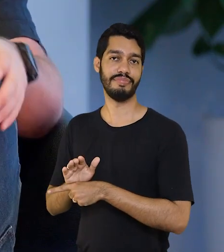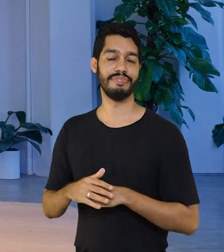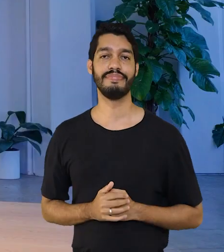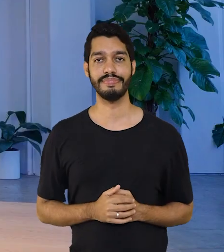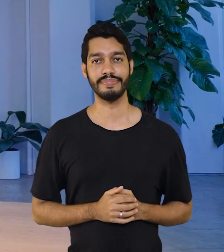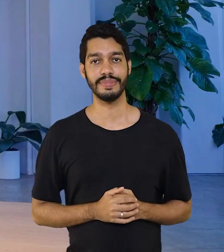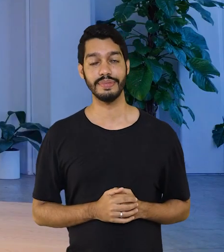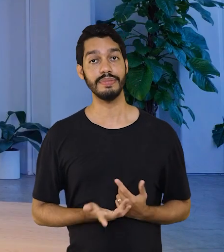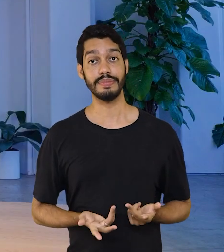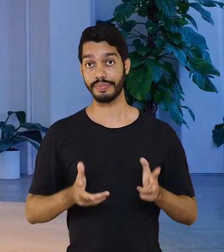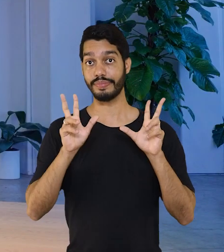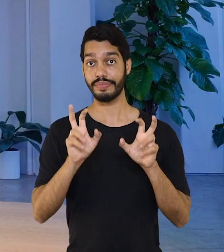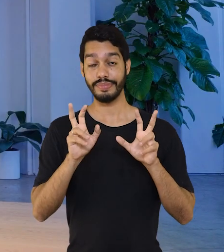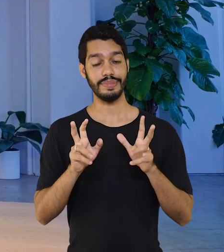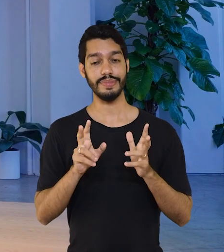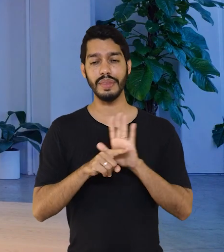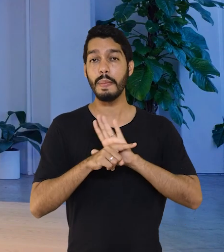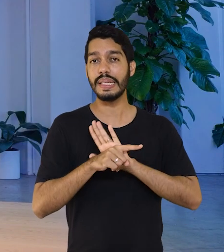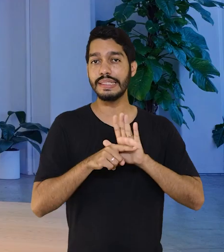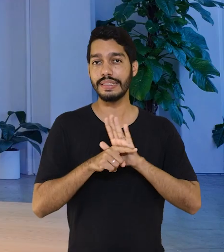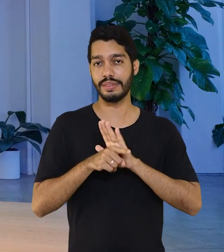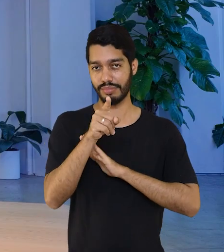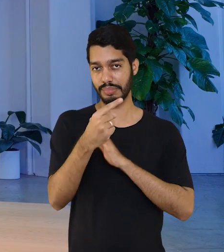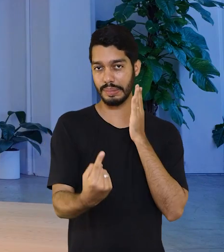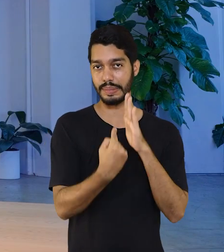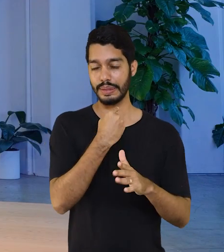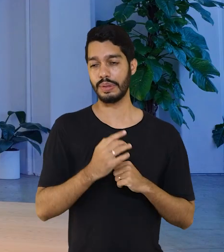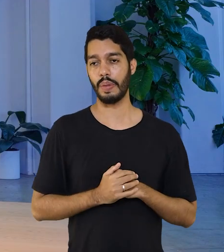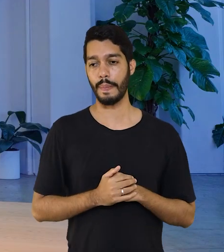verdade, assim. Sobre o ponto de pesquisa, assim,